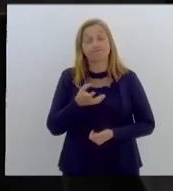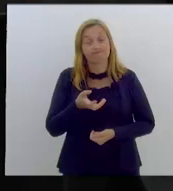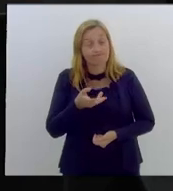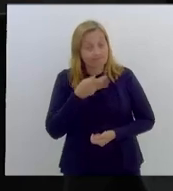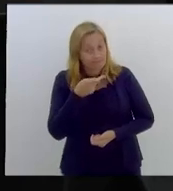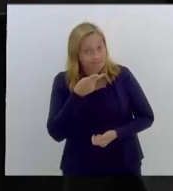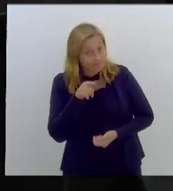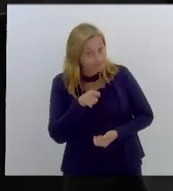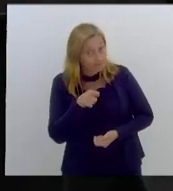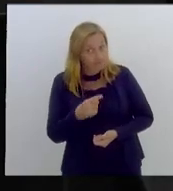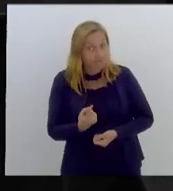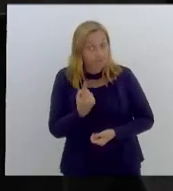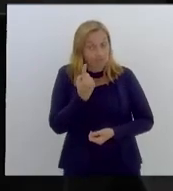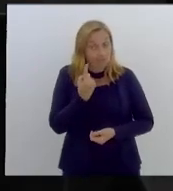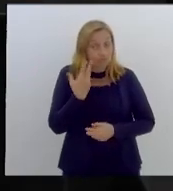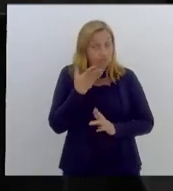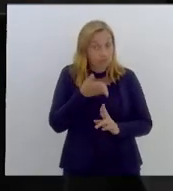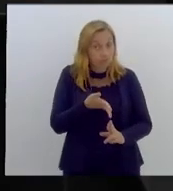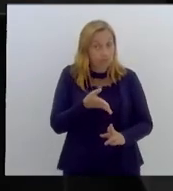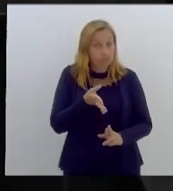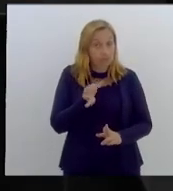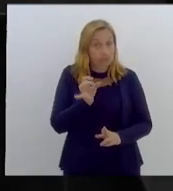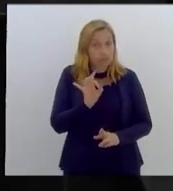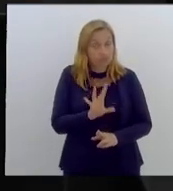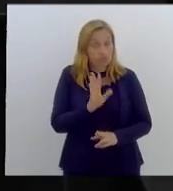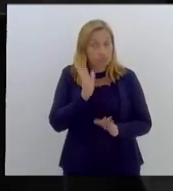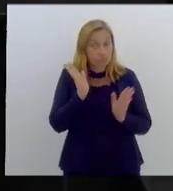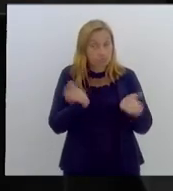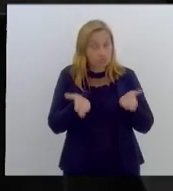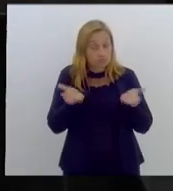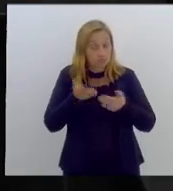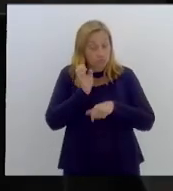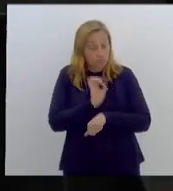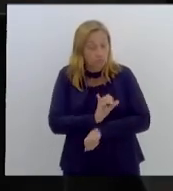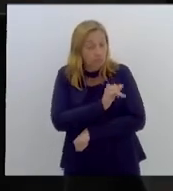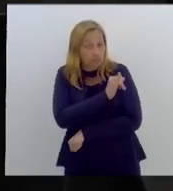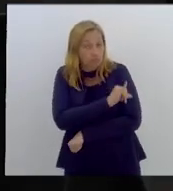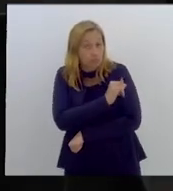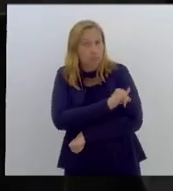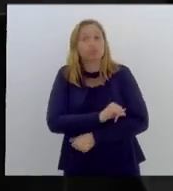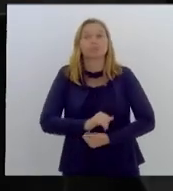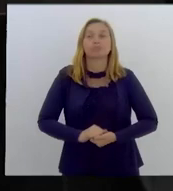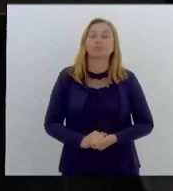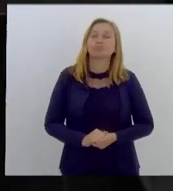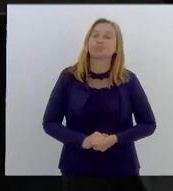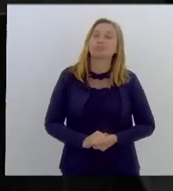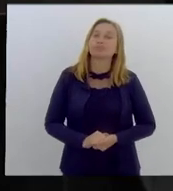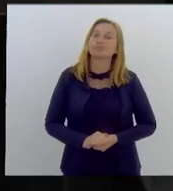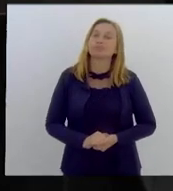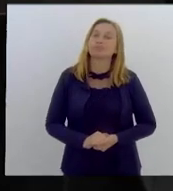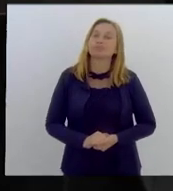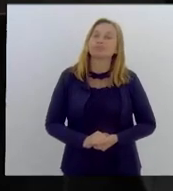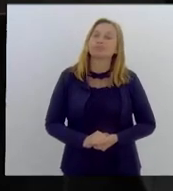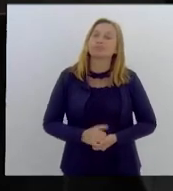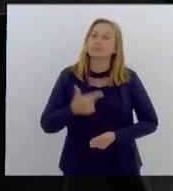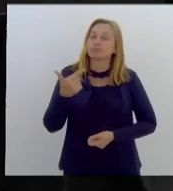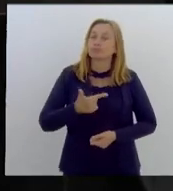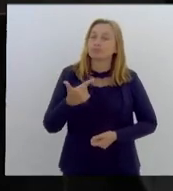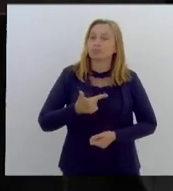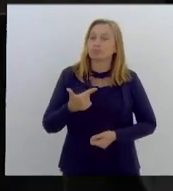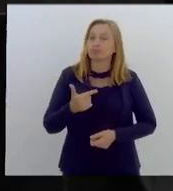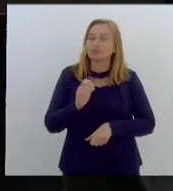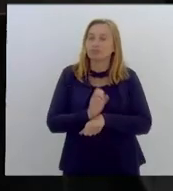aqui uma referência. Hoje, o Estado do Rio de Janeiro, segundo estado mais rico